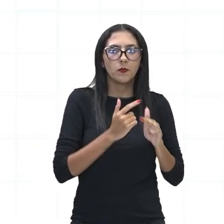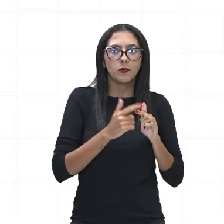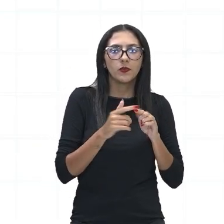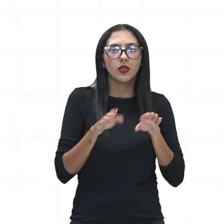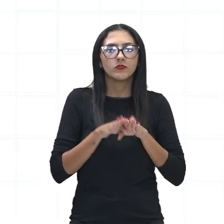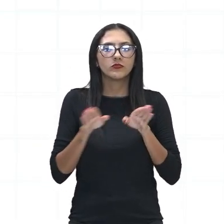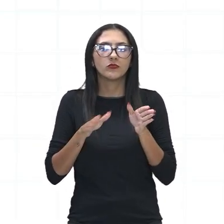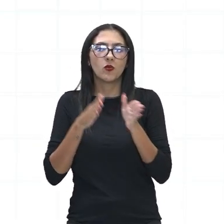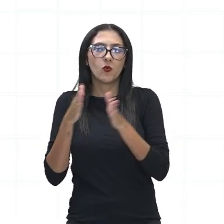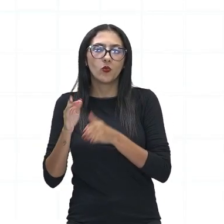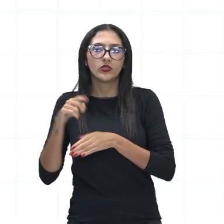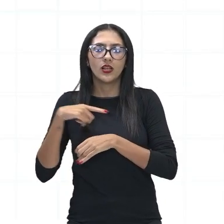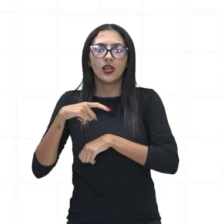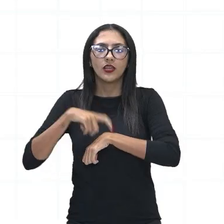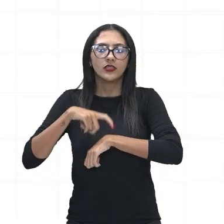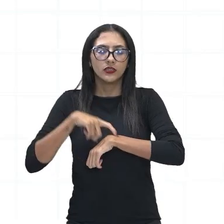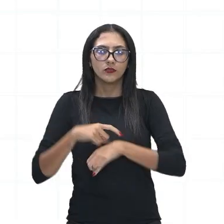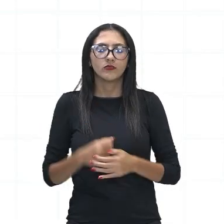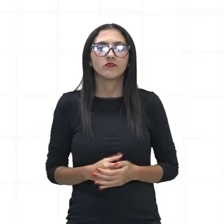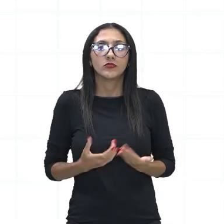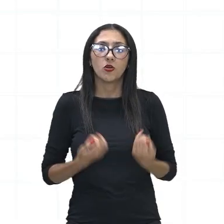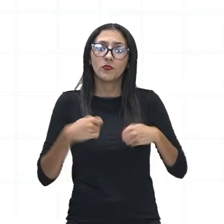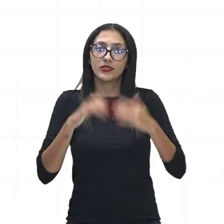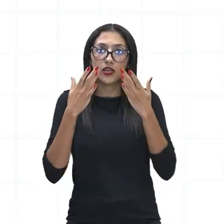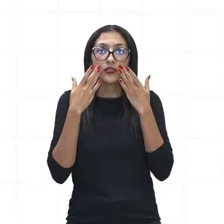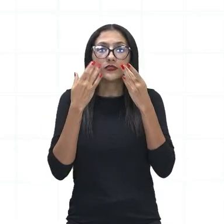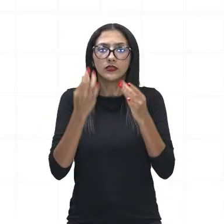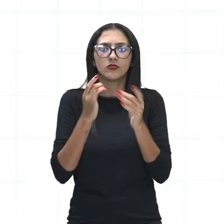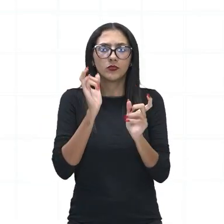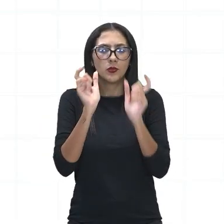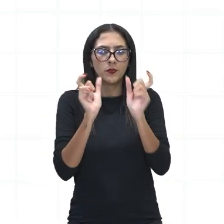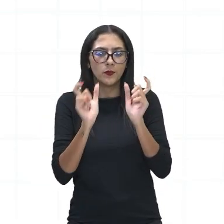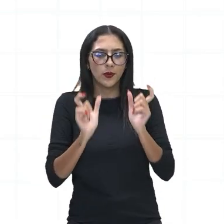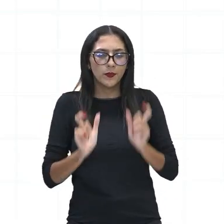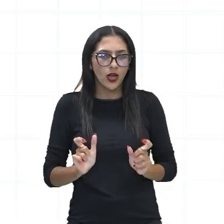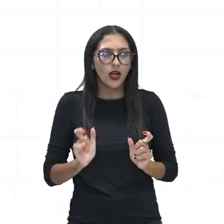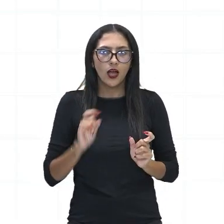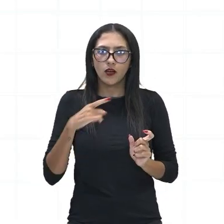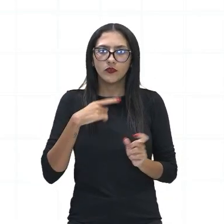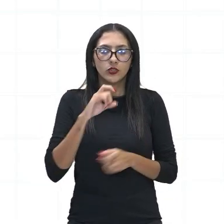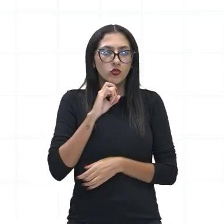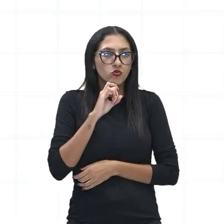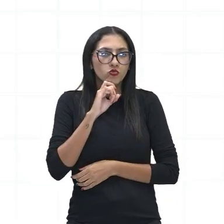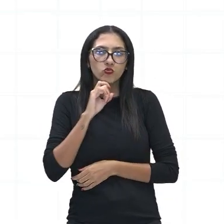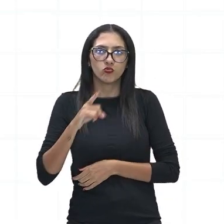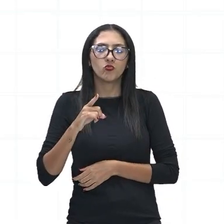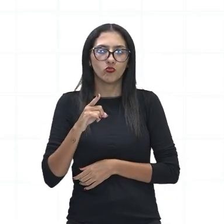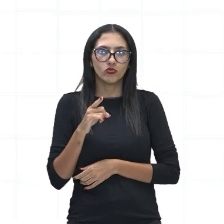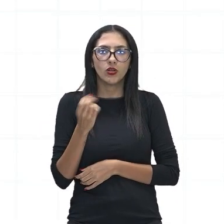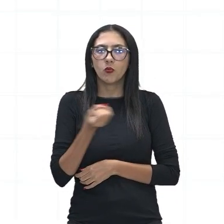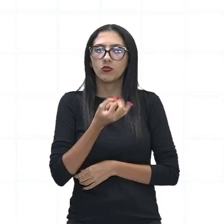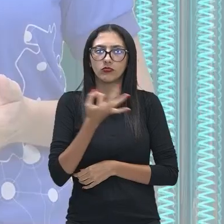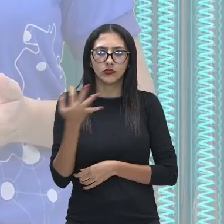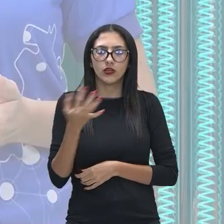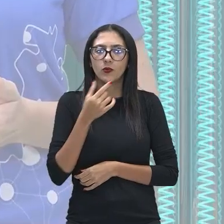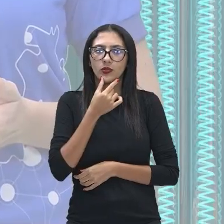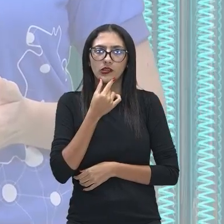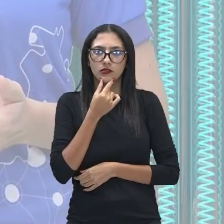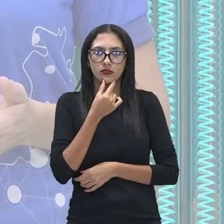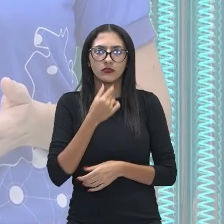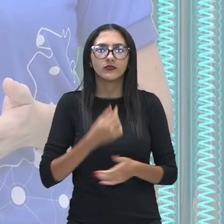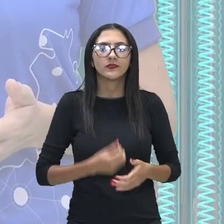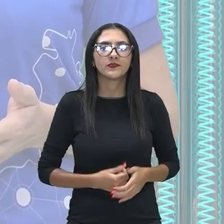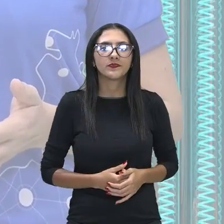tomem cuidado aí quando vocês verem, essas palavras não são contáveis em inglês. Então, vamos ver um pouquinho mais sobre